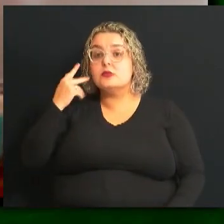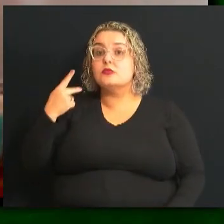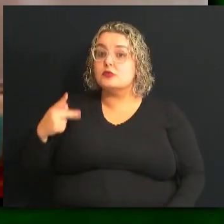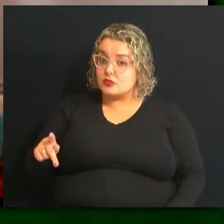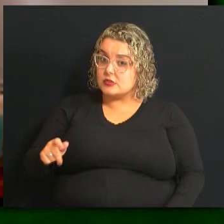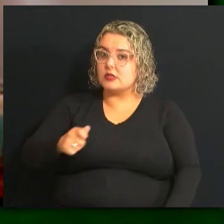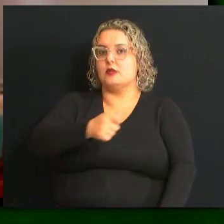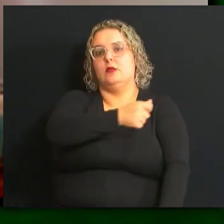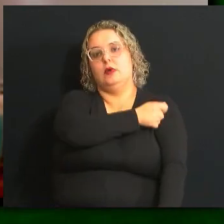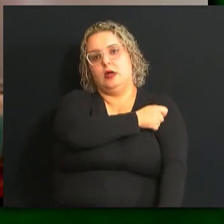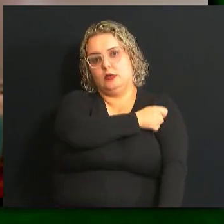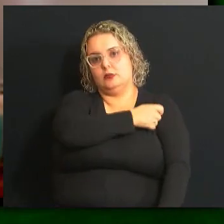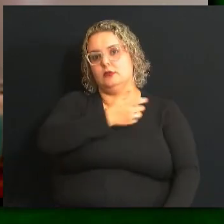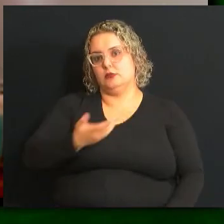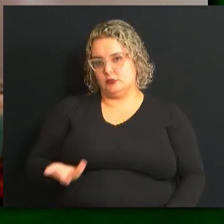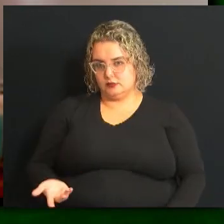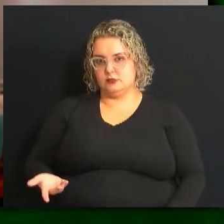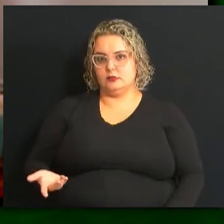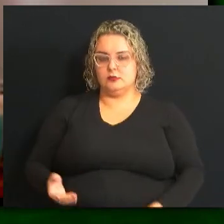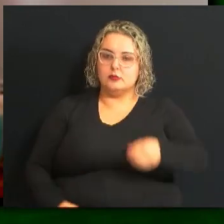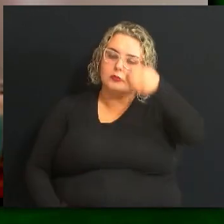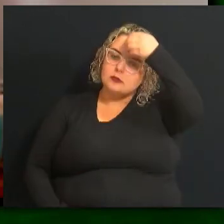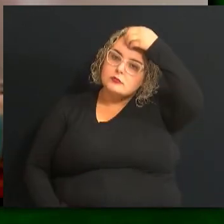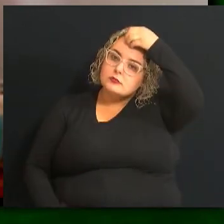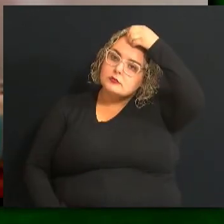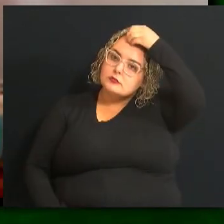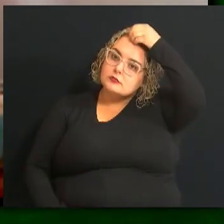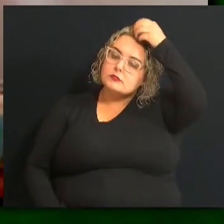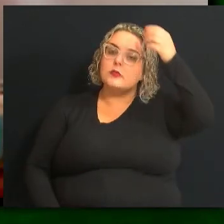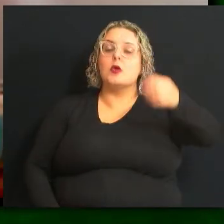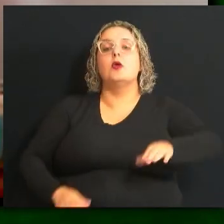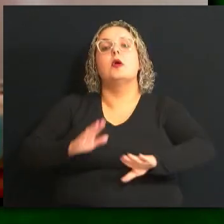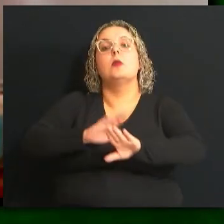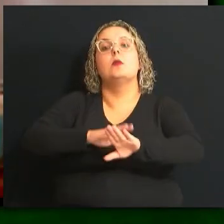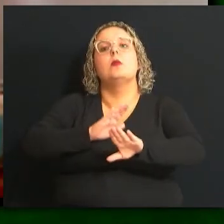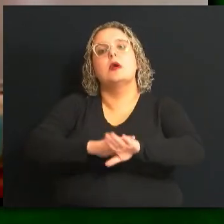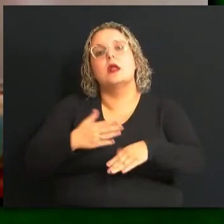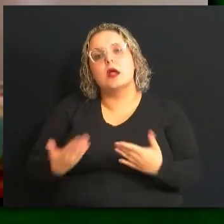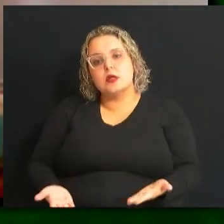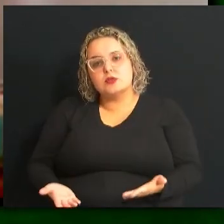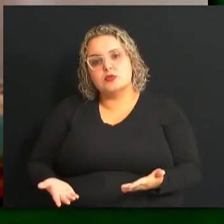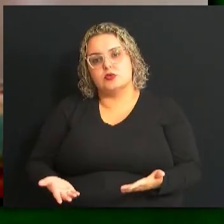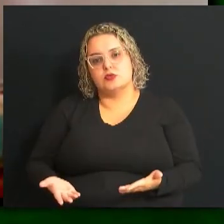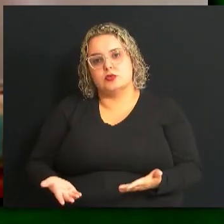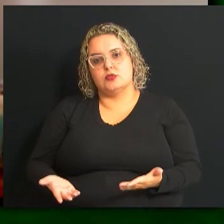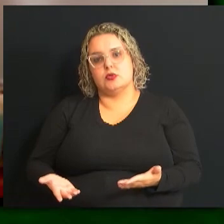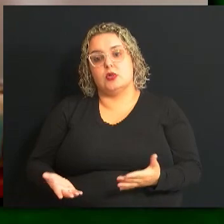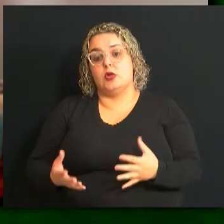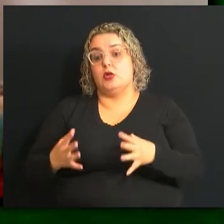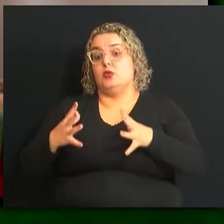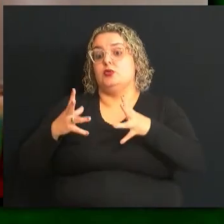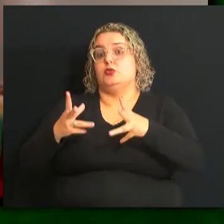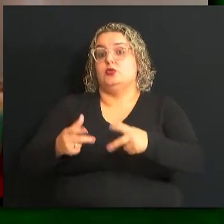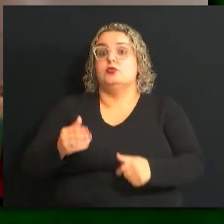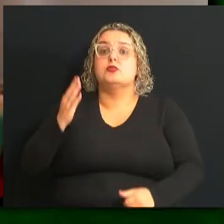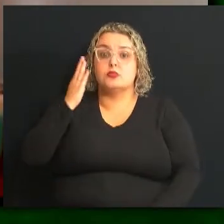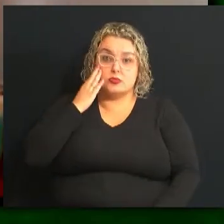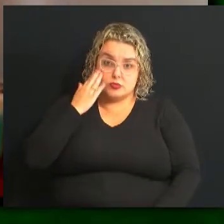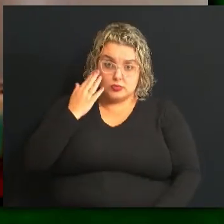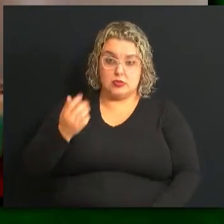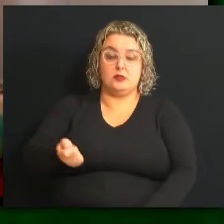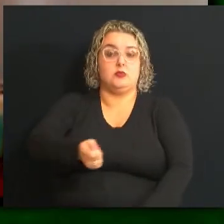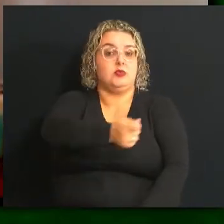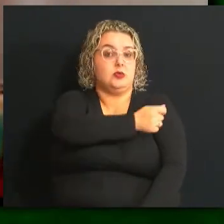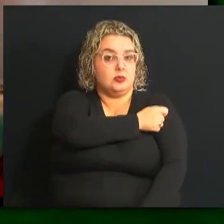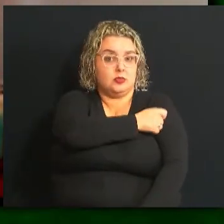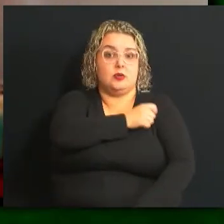que, né, colocar em prática, né, aquilo que você sabe sobre o seu aluno e pode